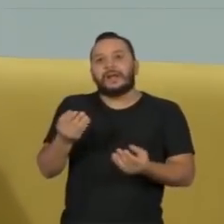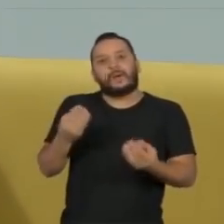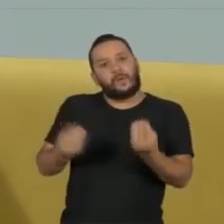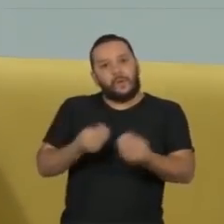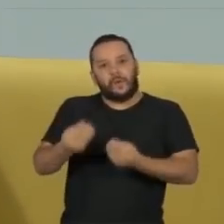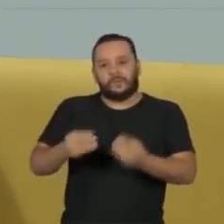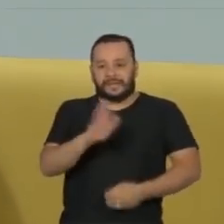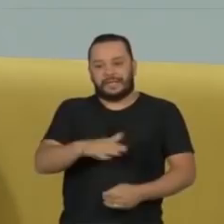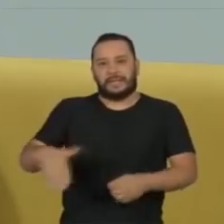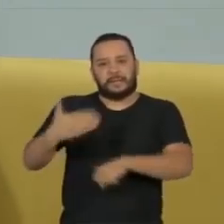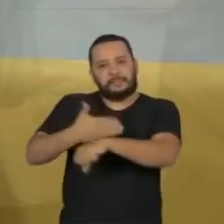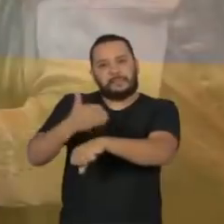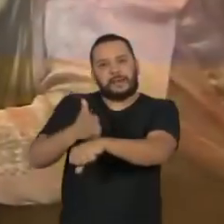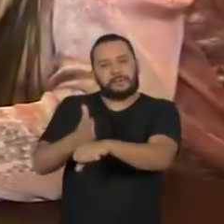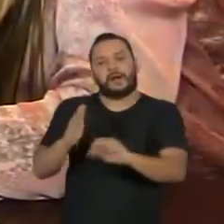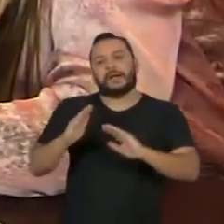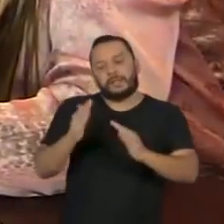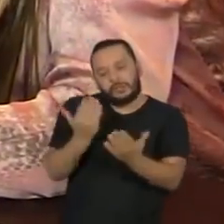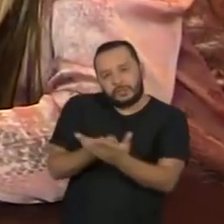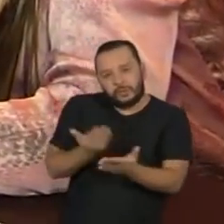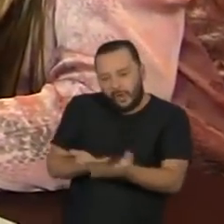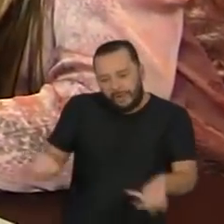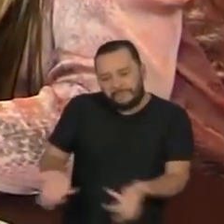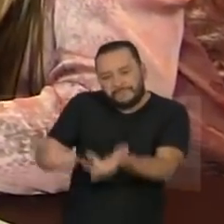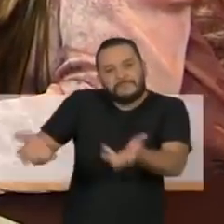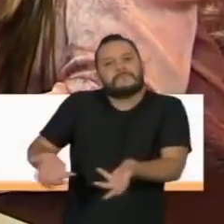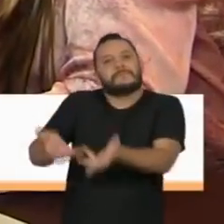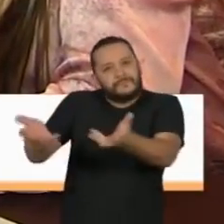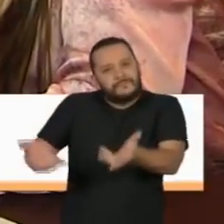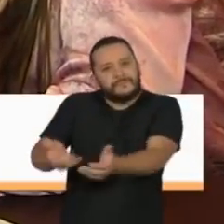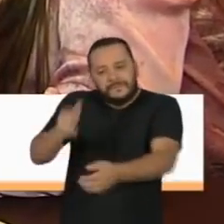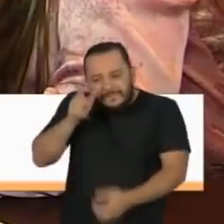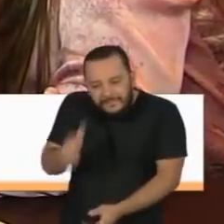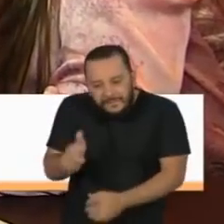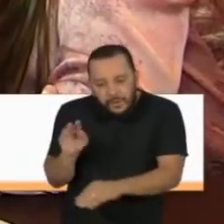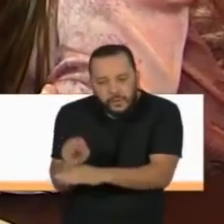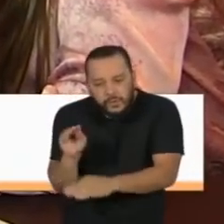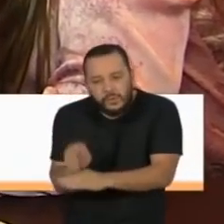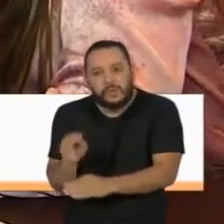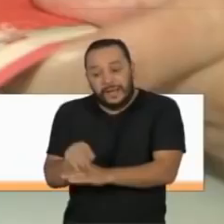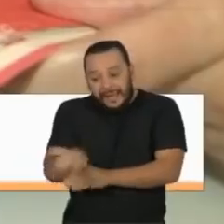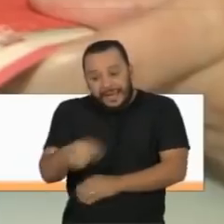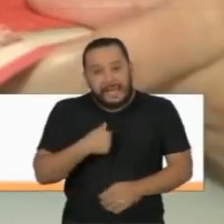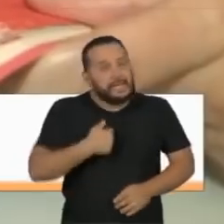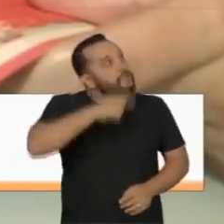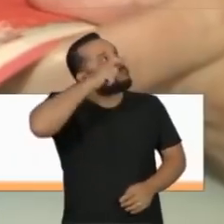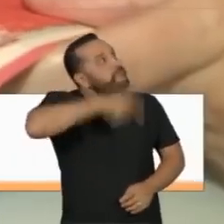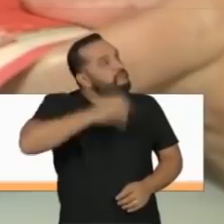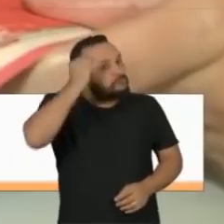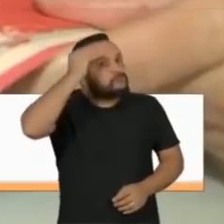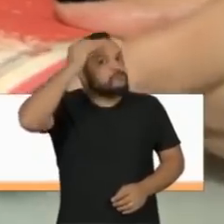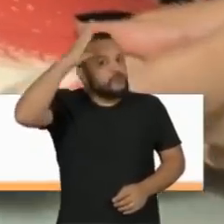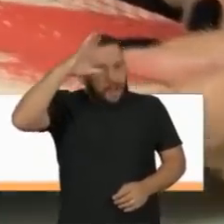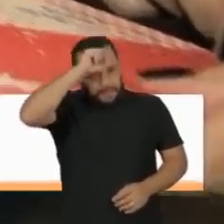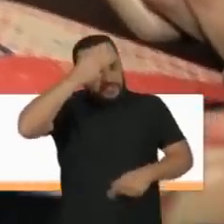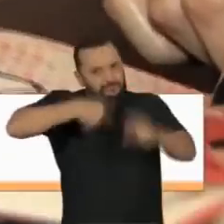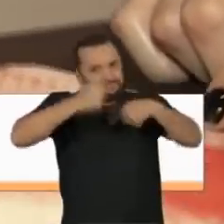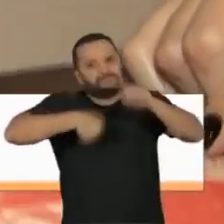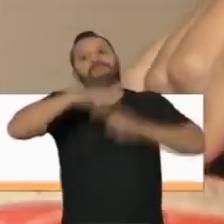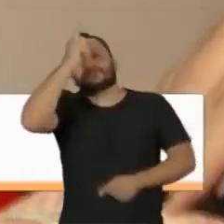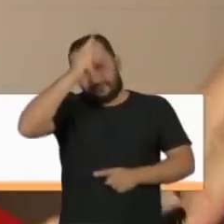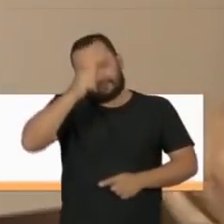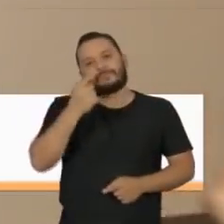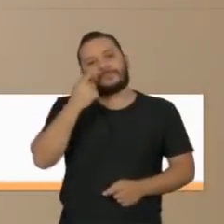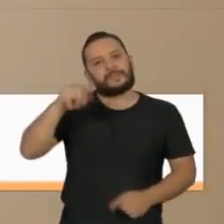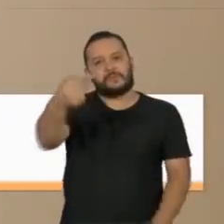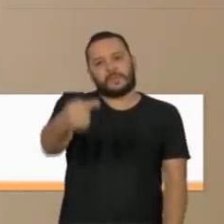toda a diferença na aprendizagem. O interesse e incentivo dos pais podem aumentar e muito o desempenho dos alunos. A